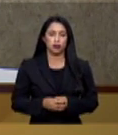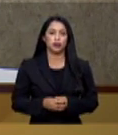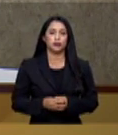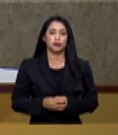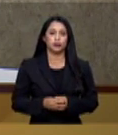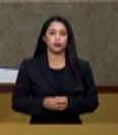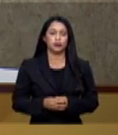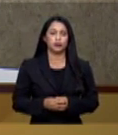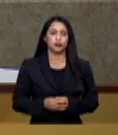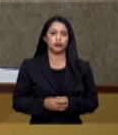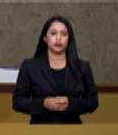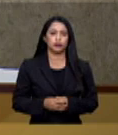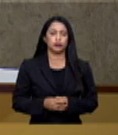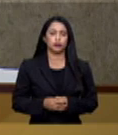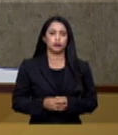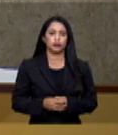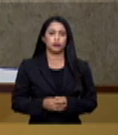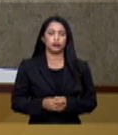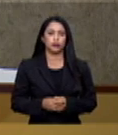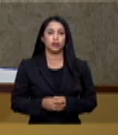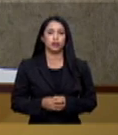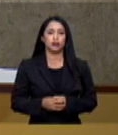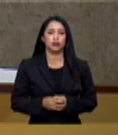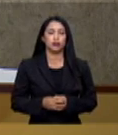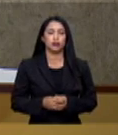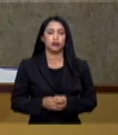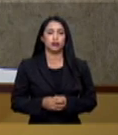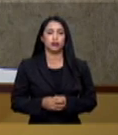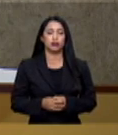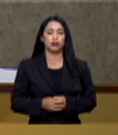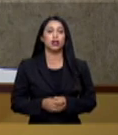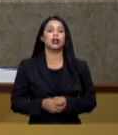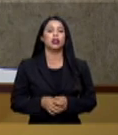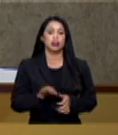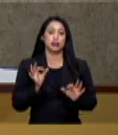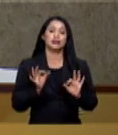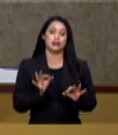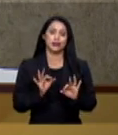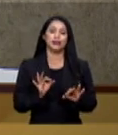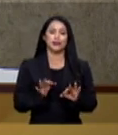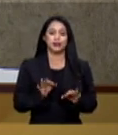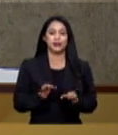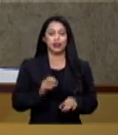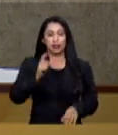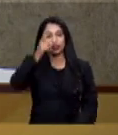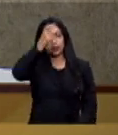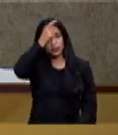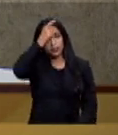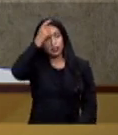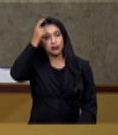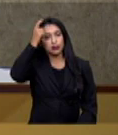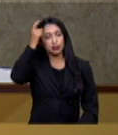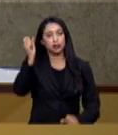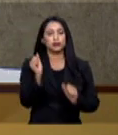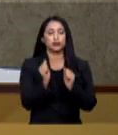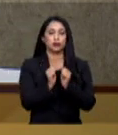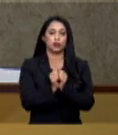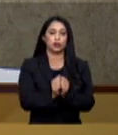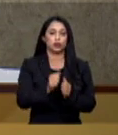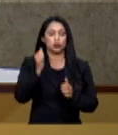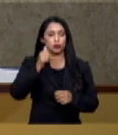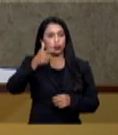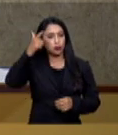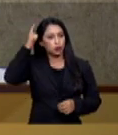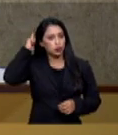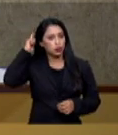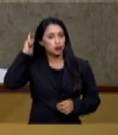É, ministro Lewandowski acompanhou a divergência do ministro Alexandre. O ministro Lewandowski votou para improcedência com remessa de peças